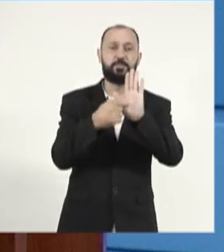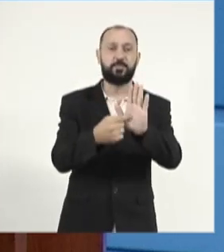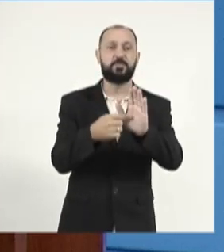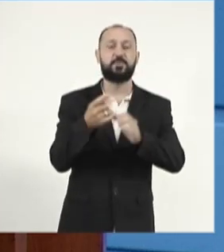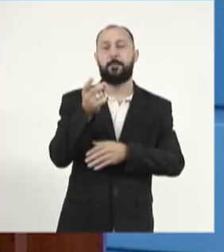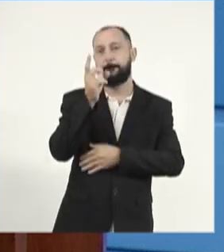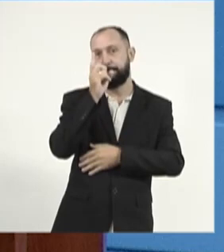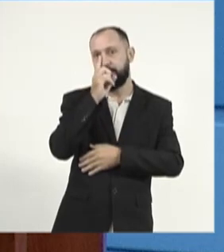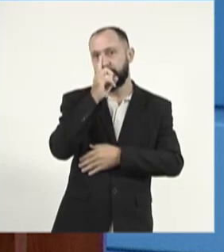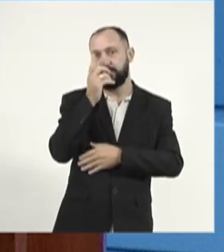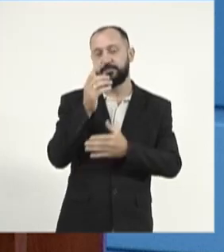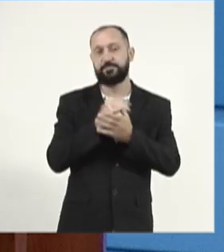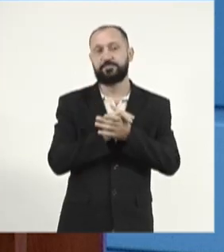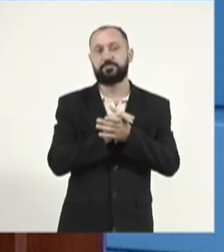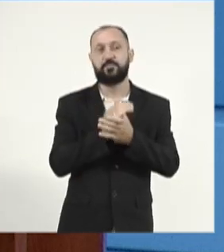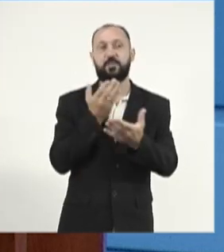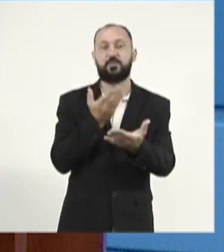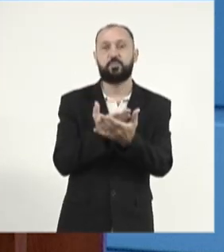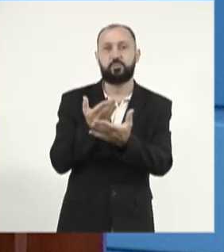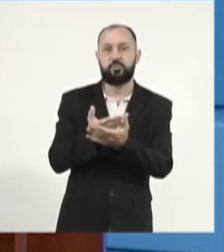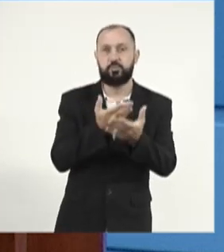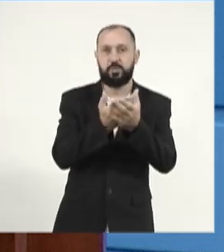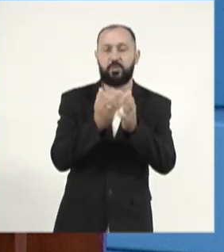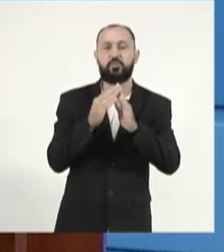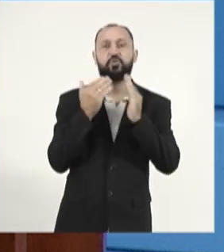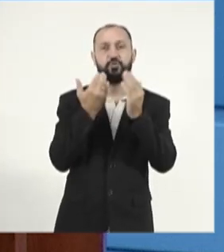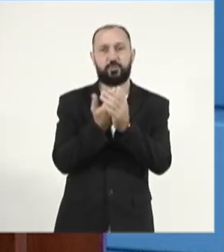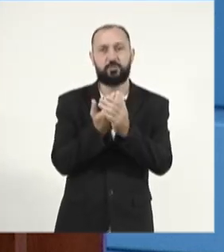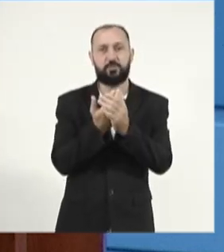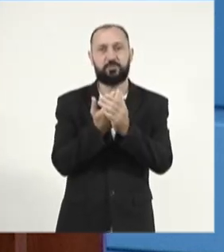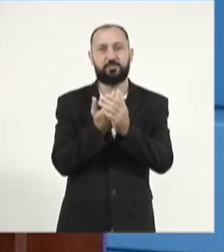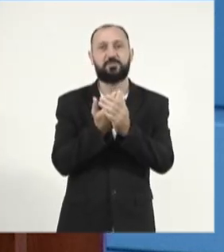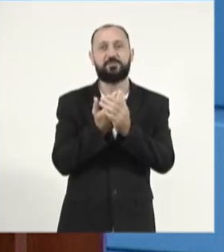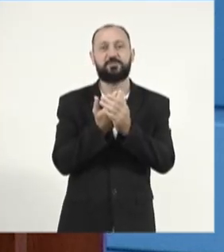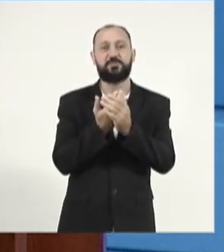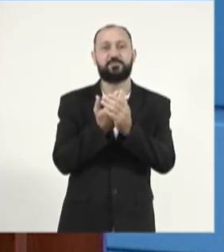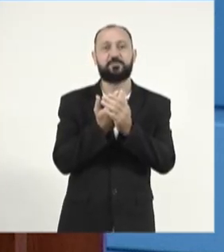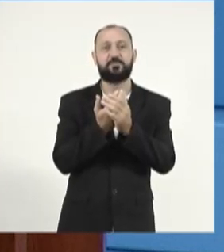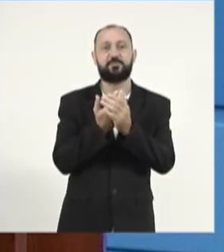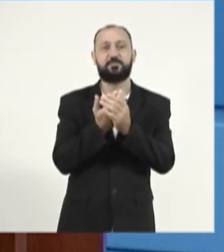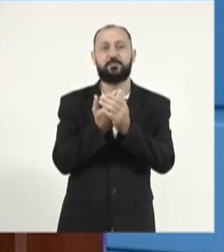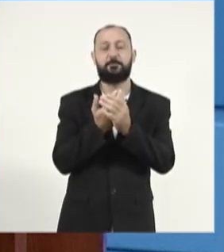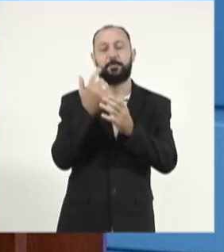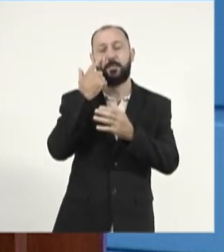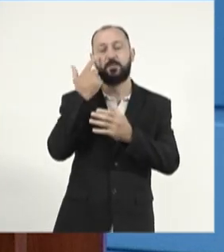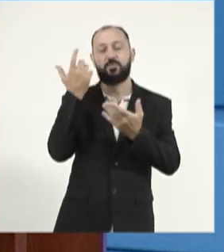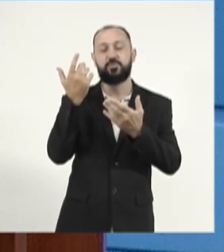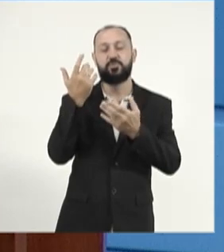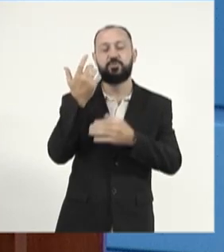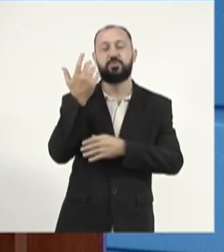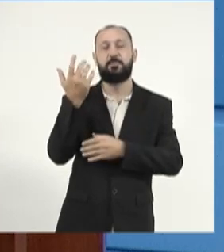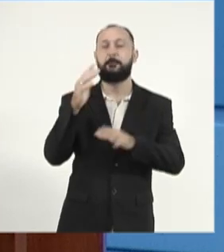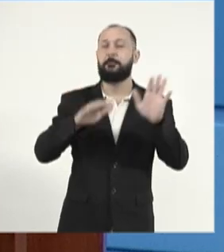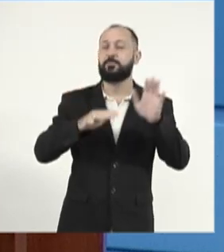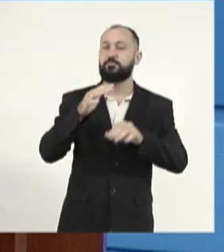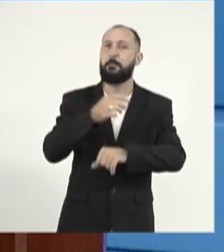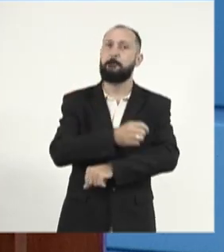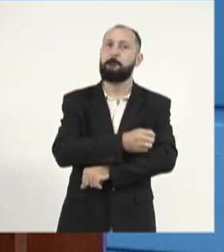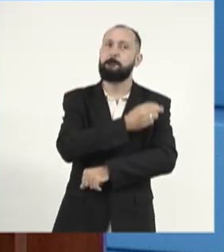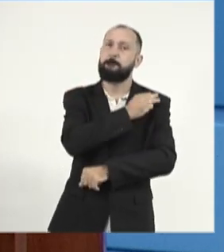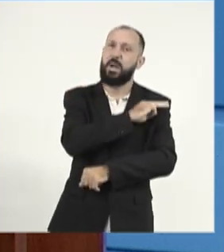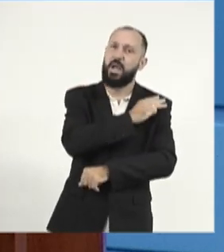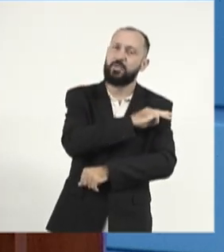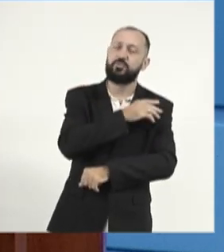para as mães e estudantes das escolas de nível médio e fundamental também,